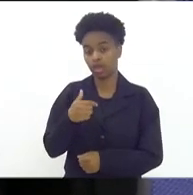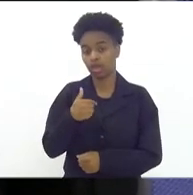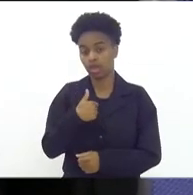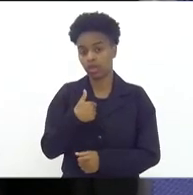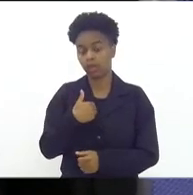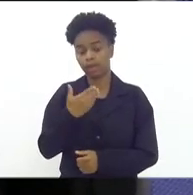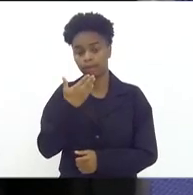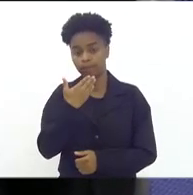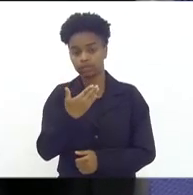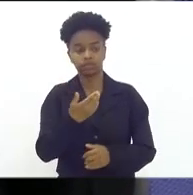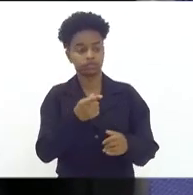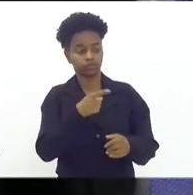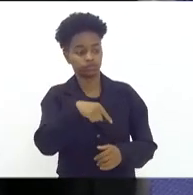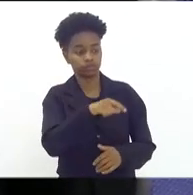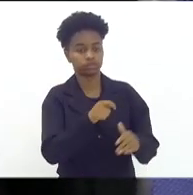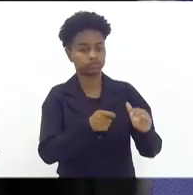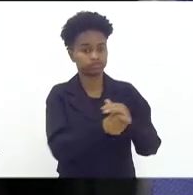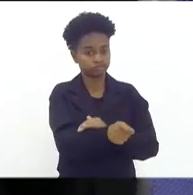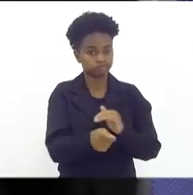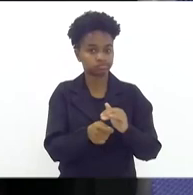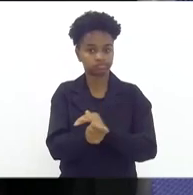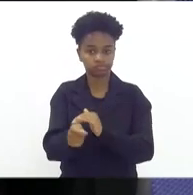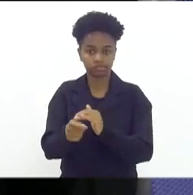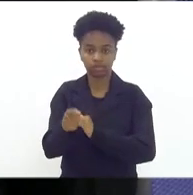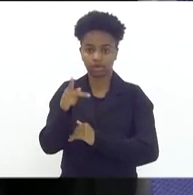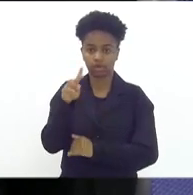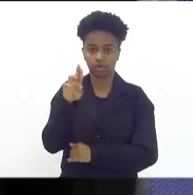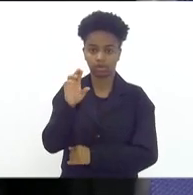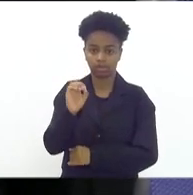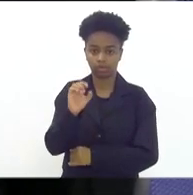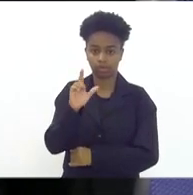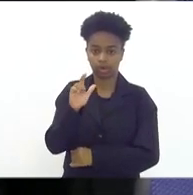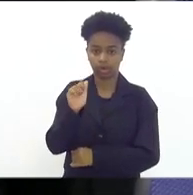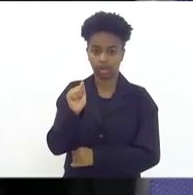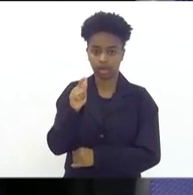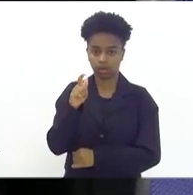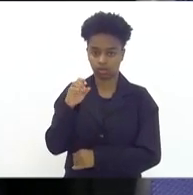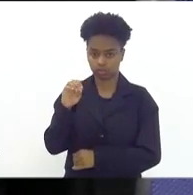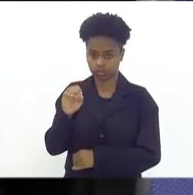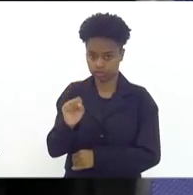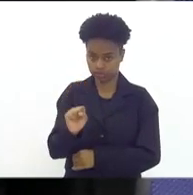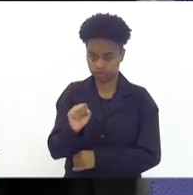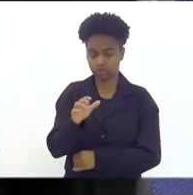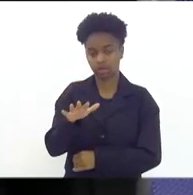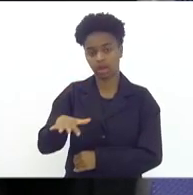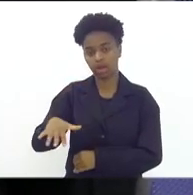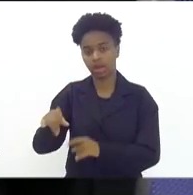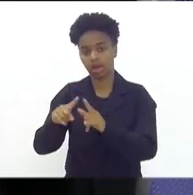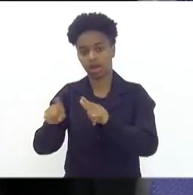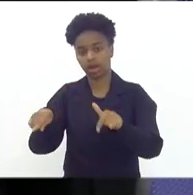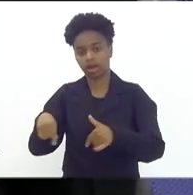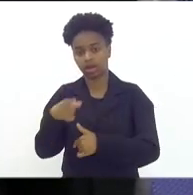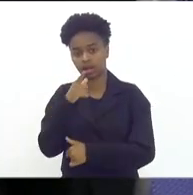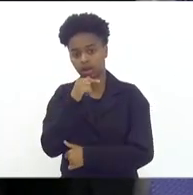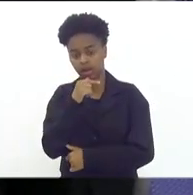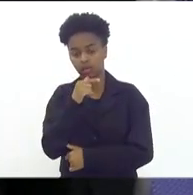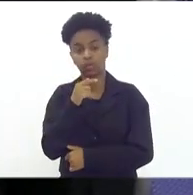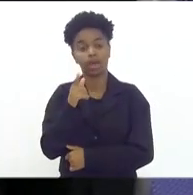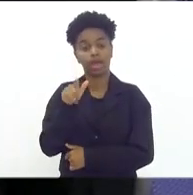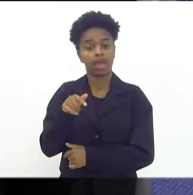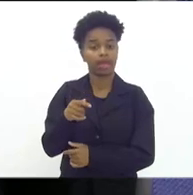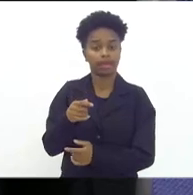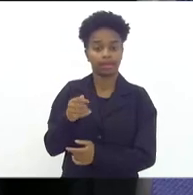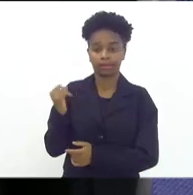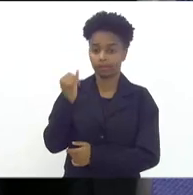alguns investimentos da concessionária de serviço público pro Lagos na região dos lagos que são essenciais não só nos aspectos